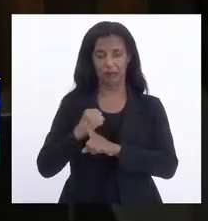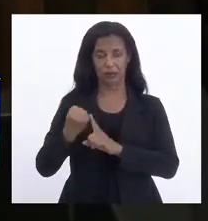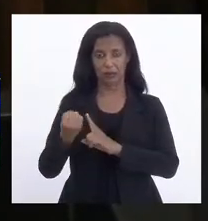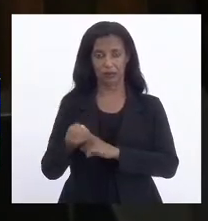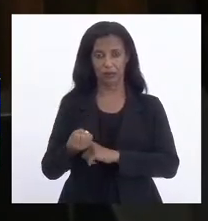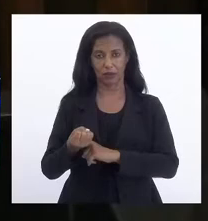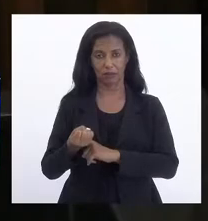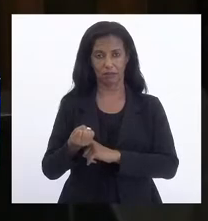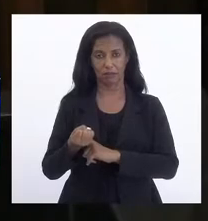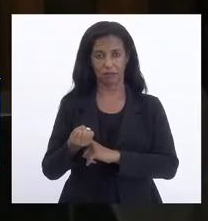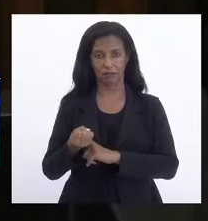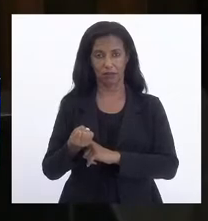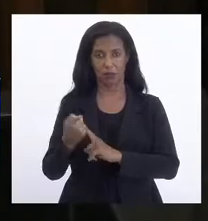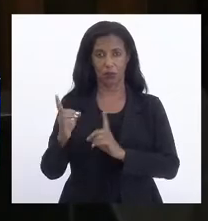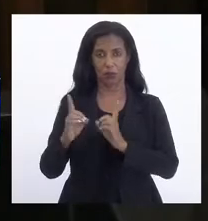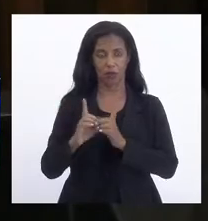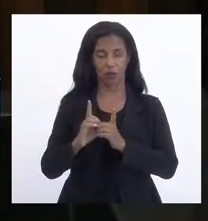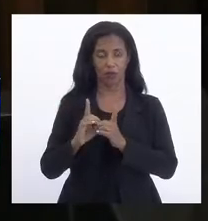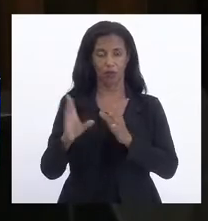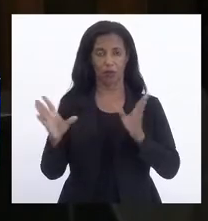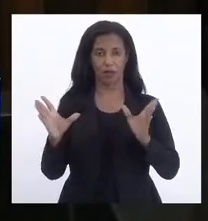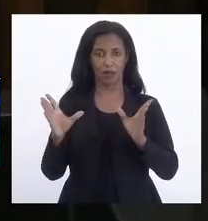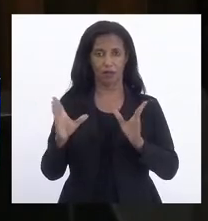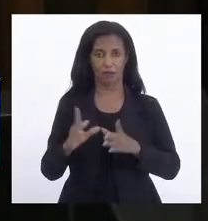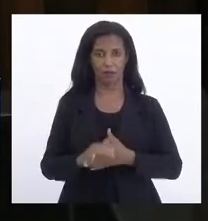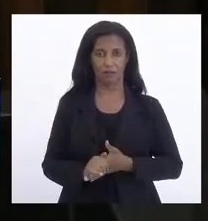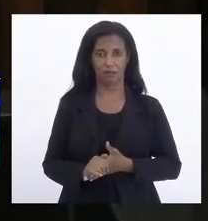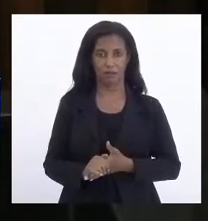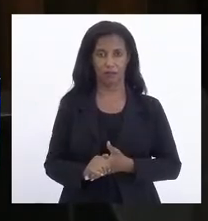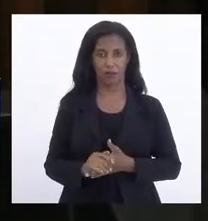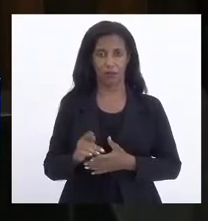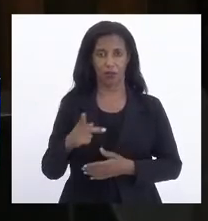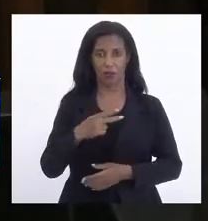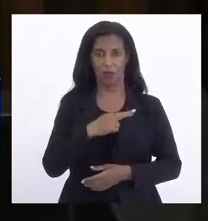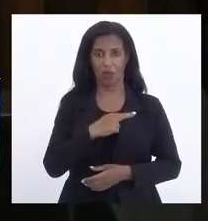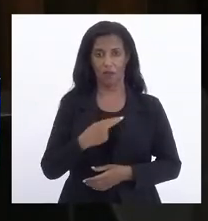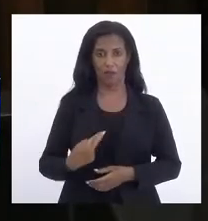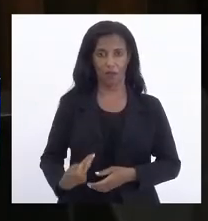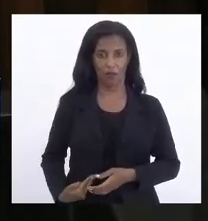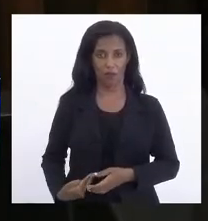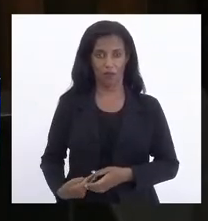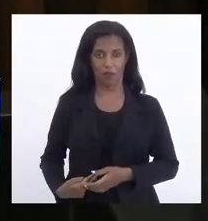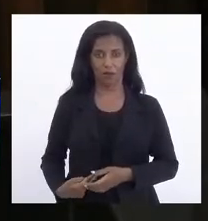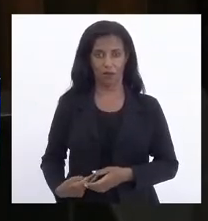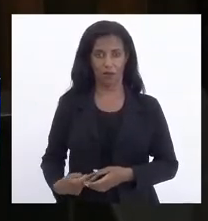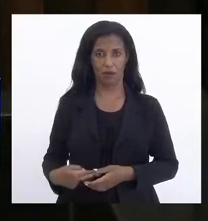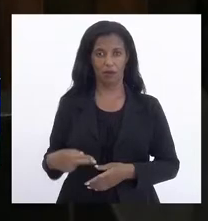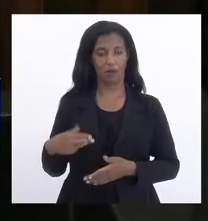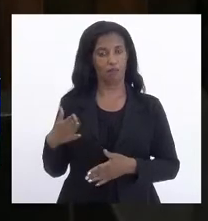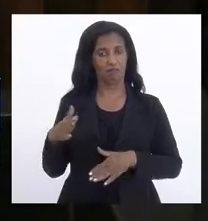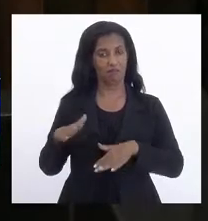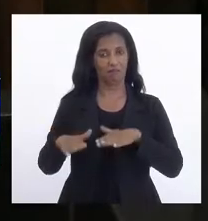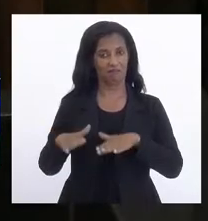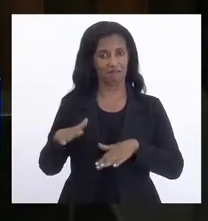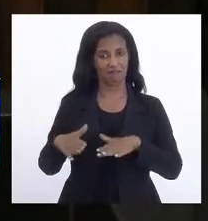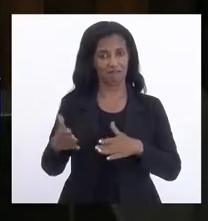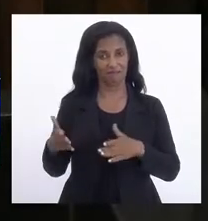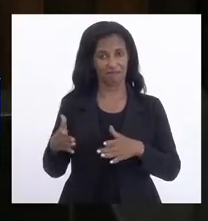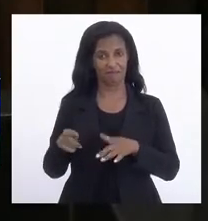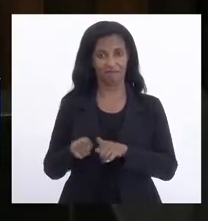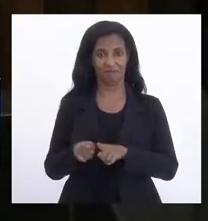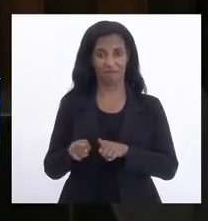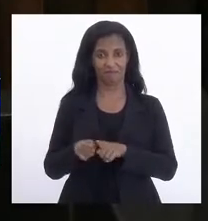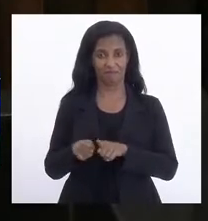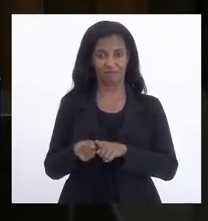sociedade, com a democracia, com a República e, muitas vezes,